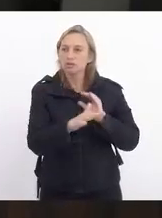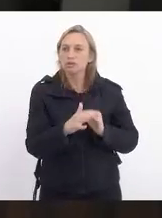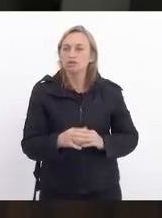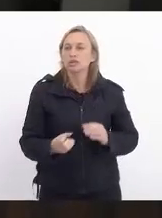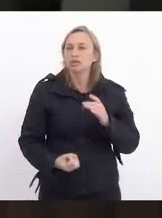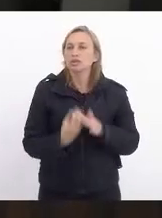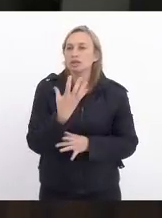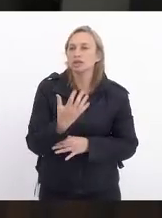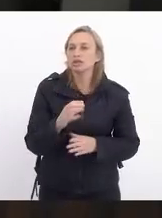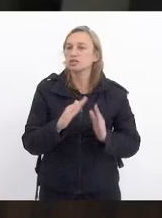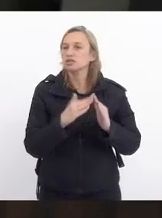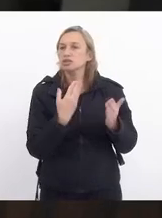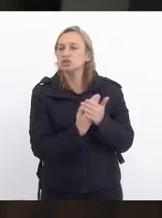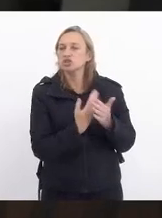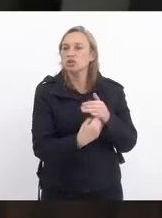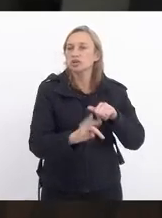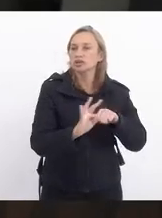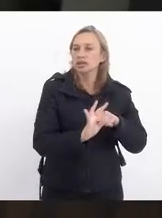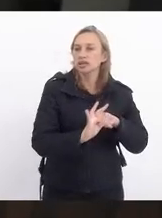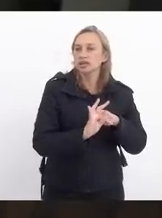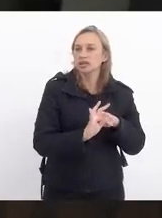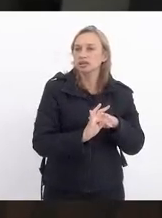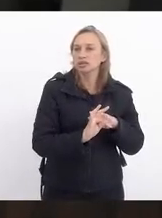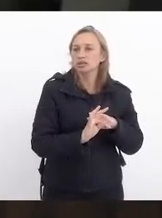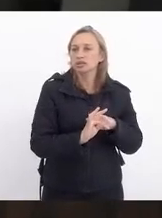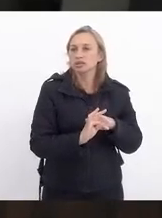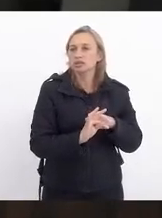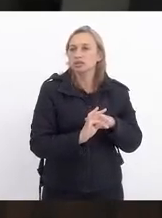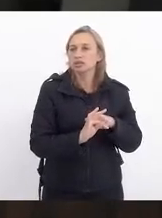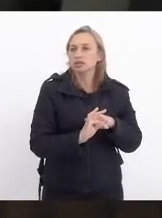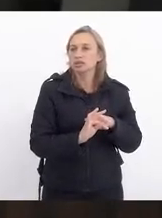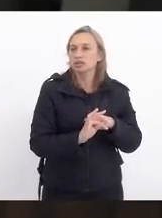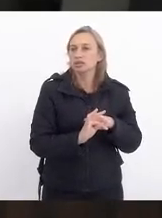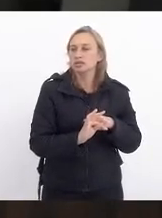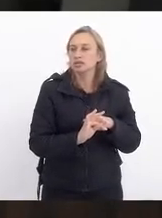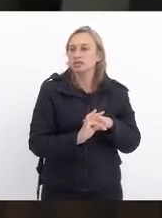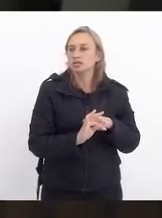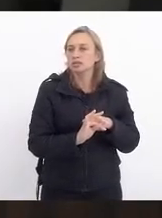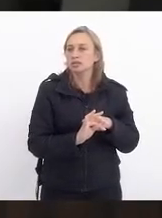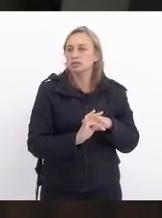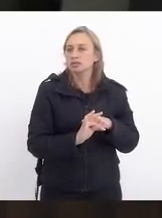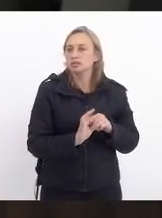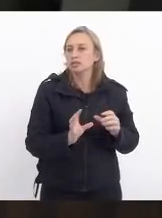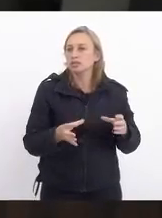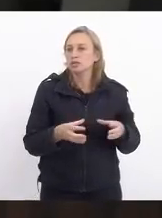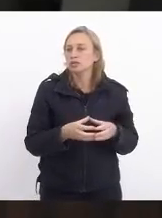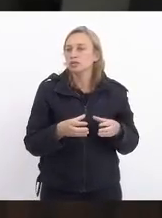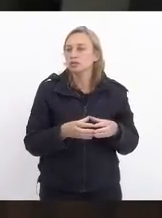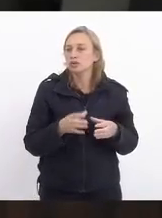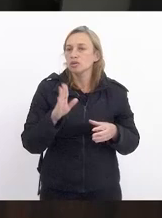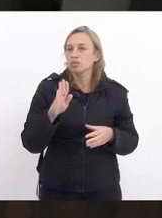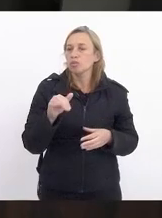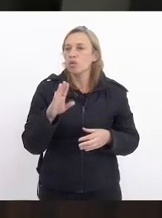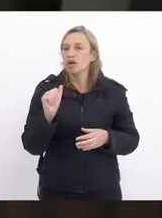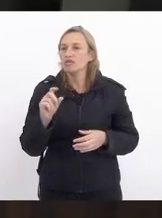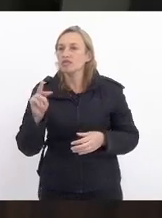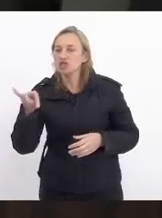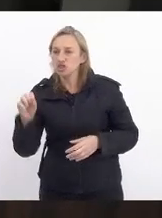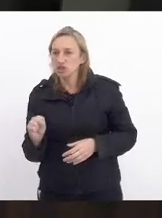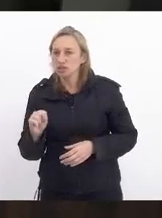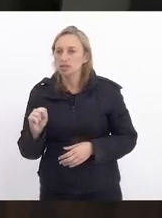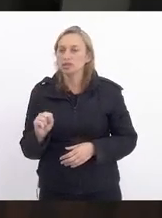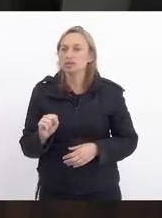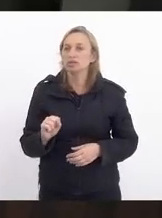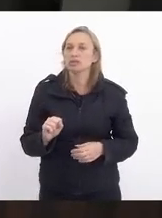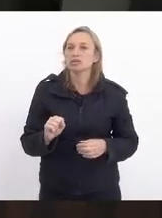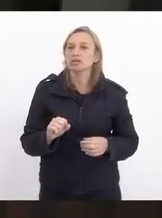disponha sobre a criação de escolas técnica para atender as regiões do Alto Boa Vista Itanhangá em Muzema